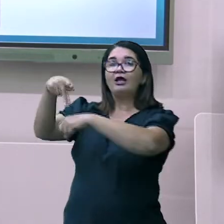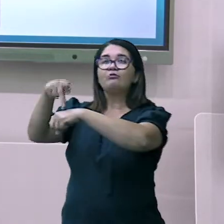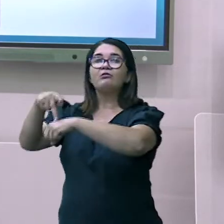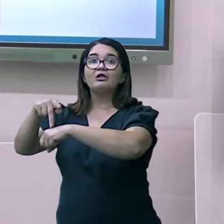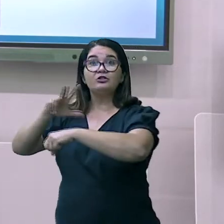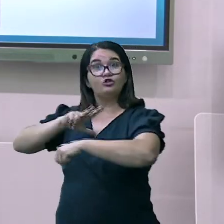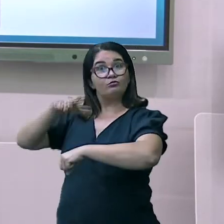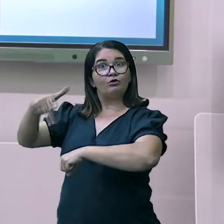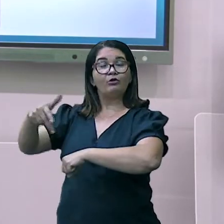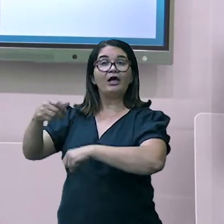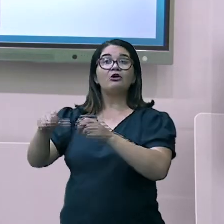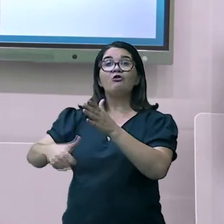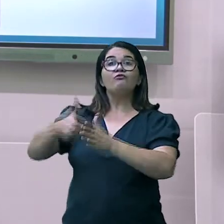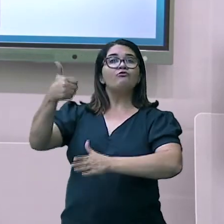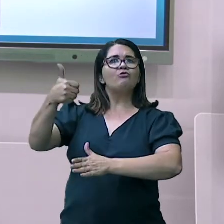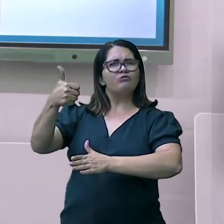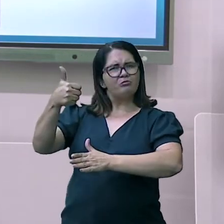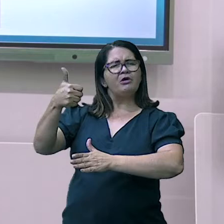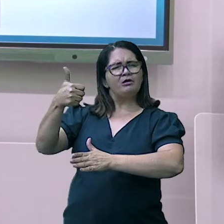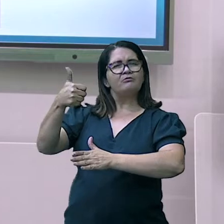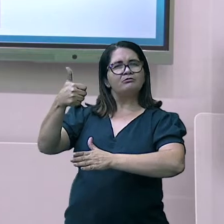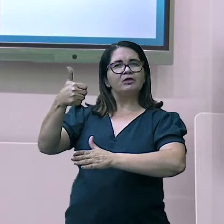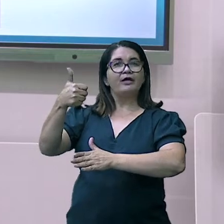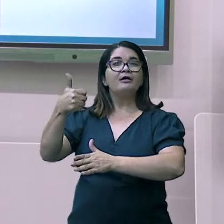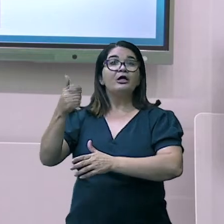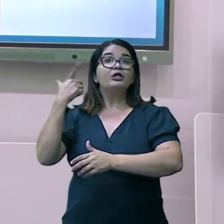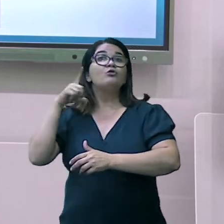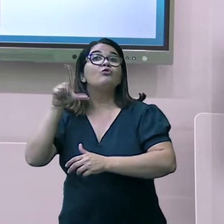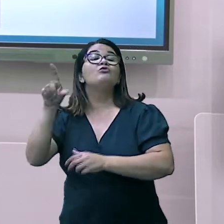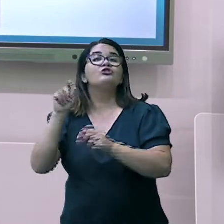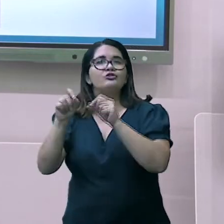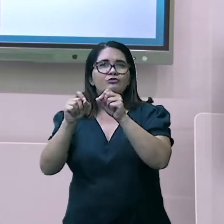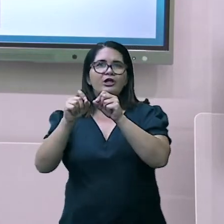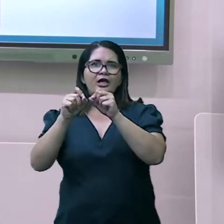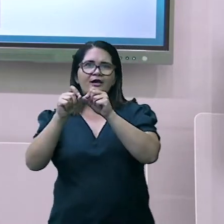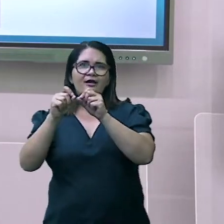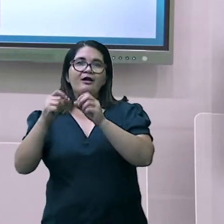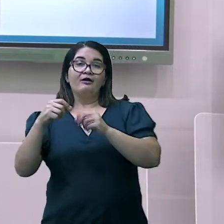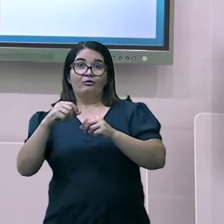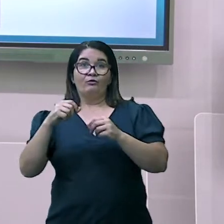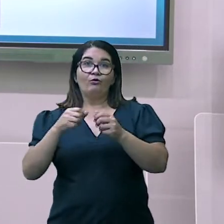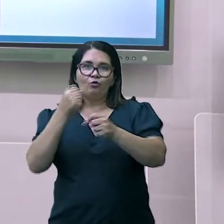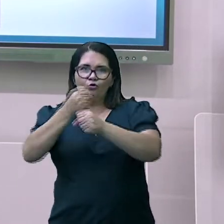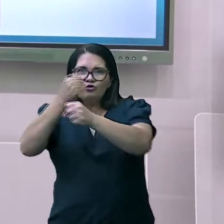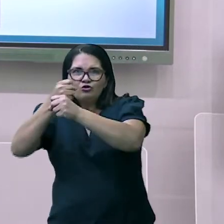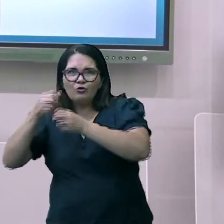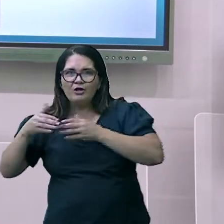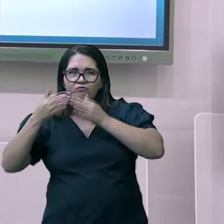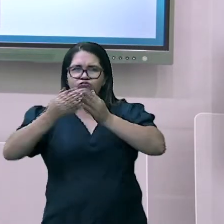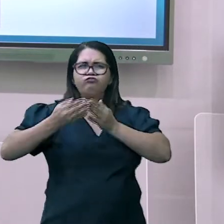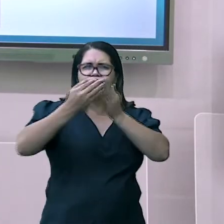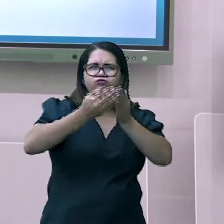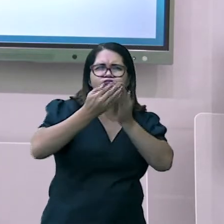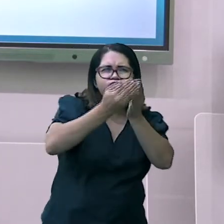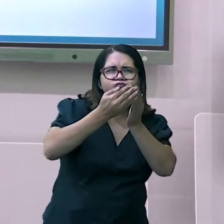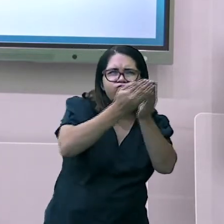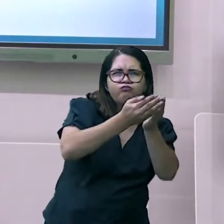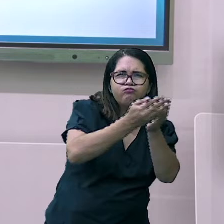aventura pelos mares, que ficou conhecida como as Grandes Navegações.